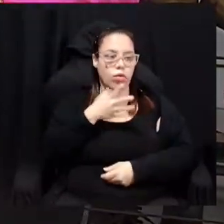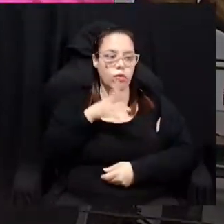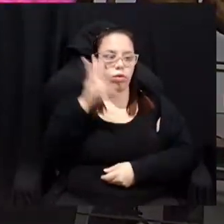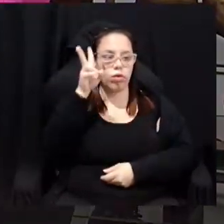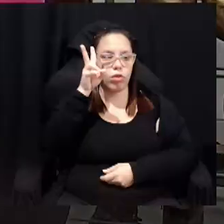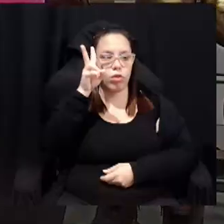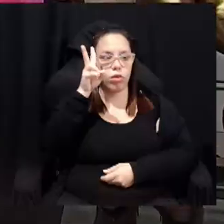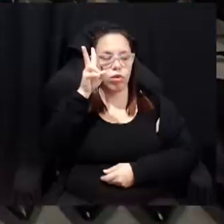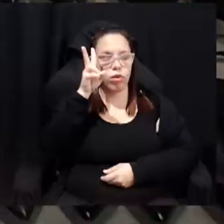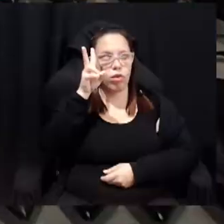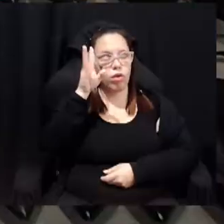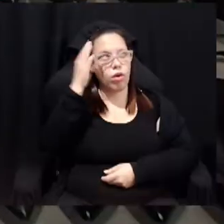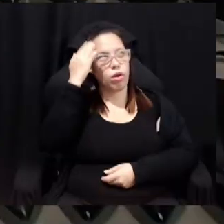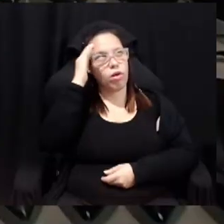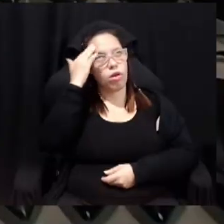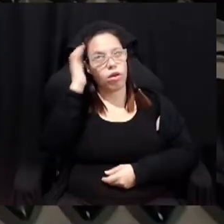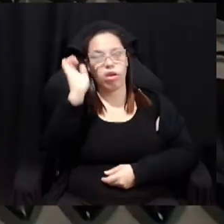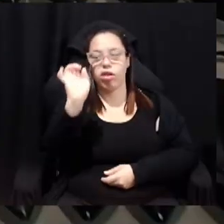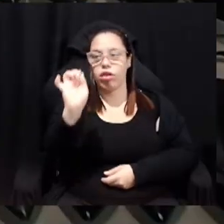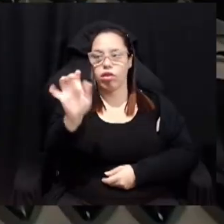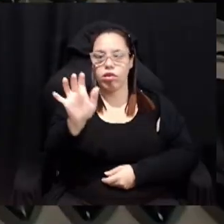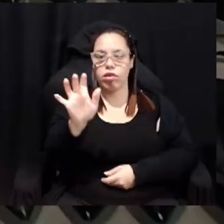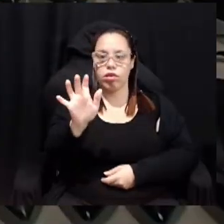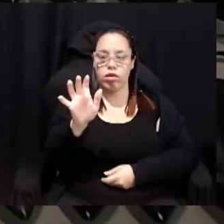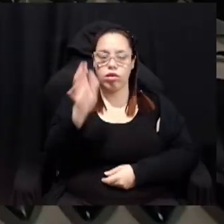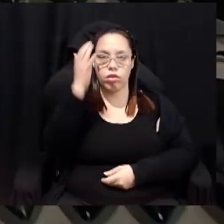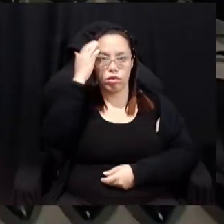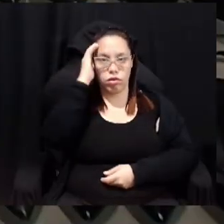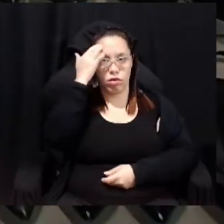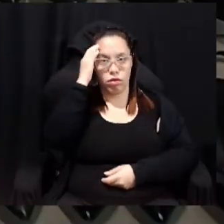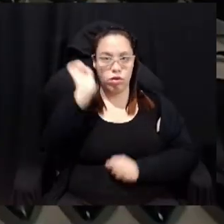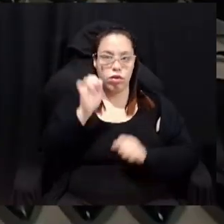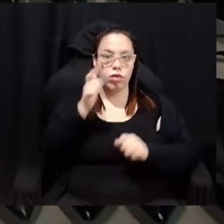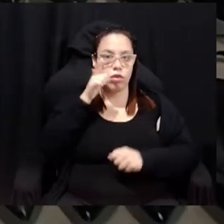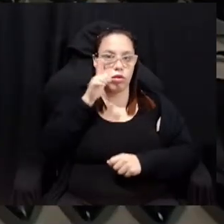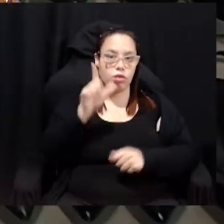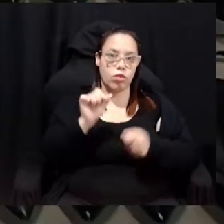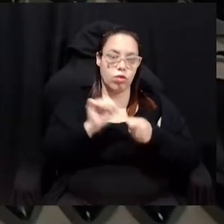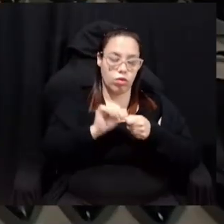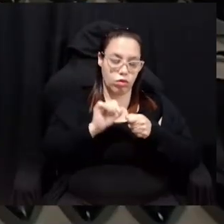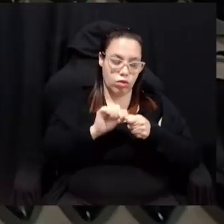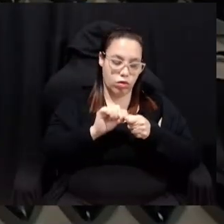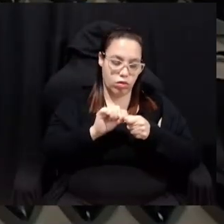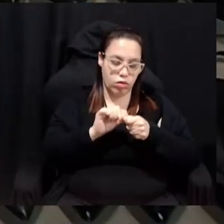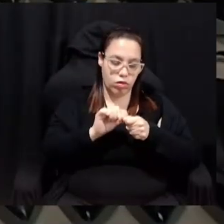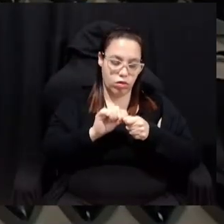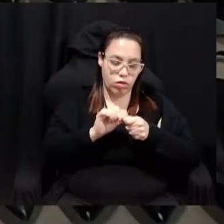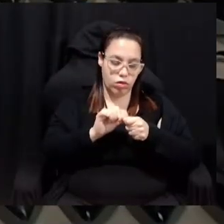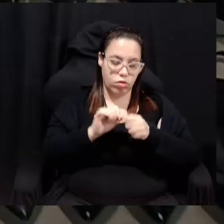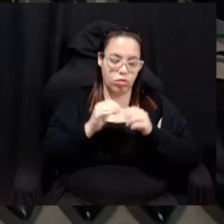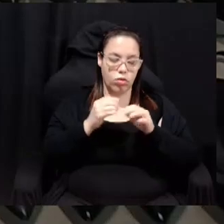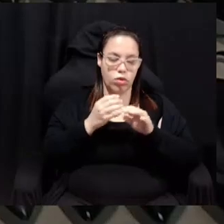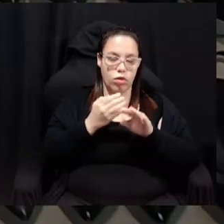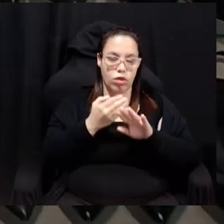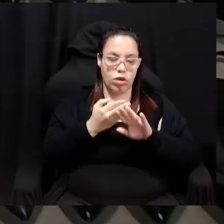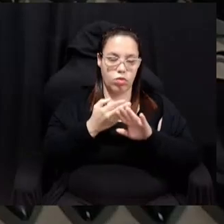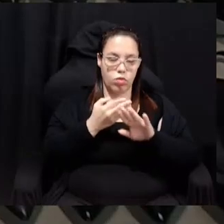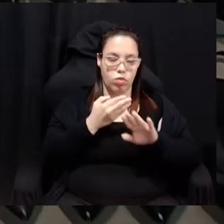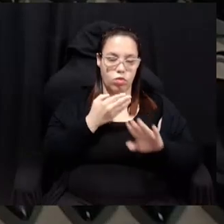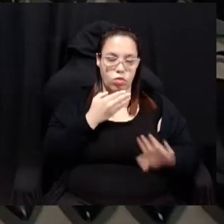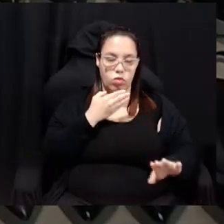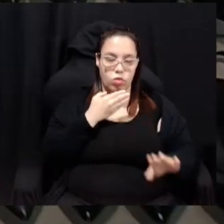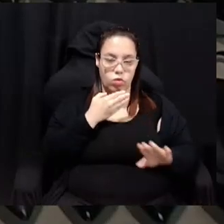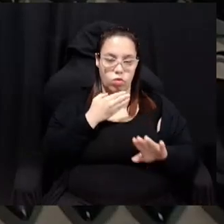ali naquela única rede. É entender o que eu consigo fazer, mesmo à distância, que eu posso estar perto dela no dia a